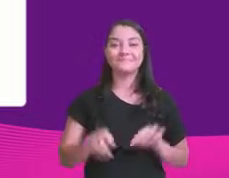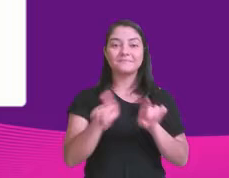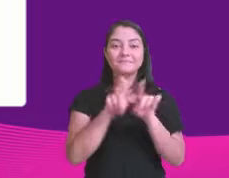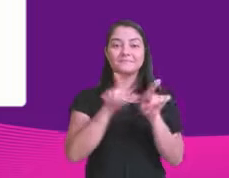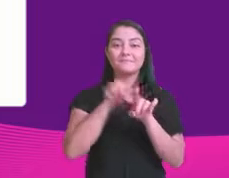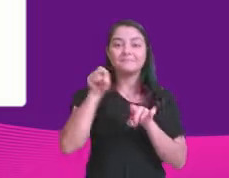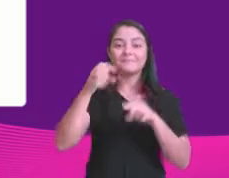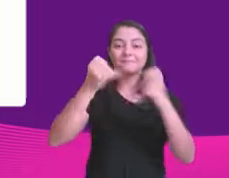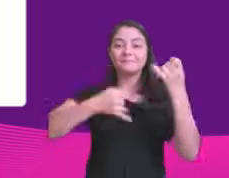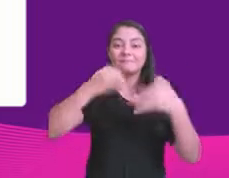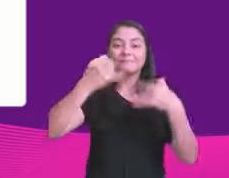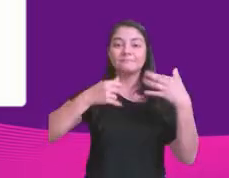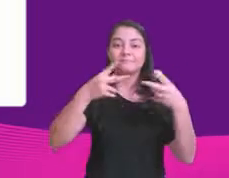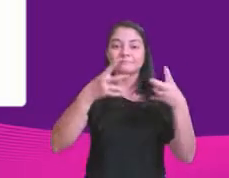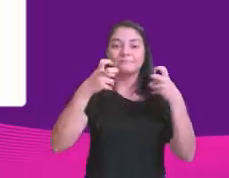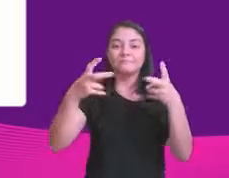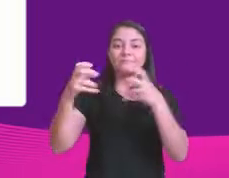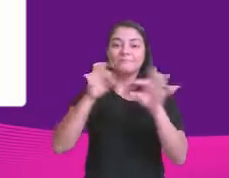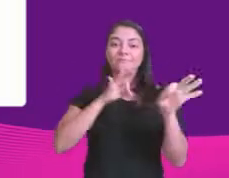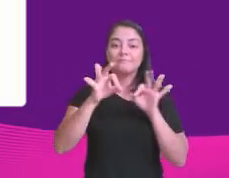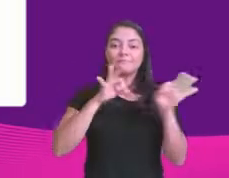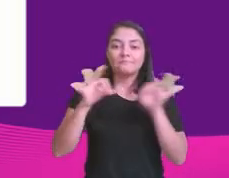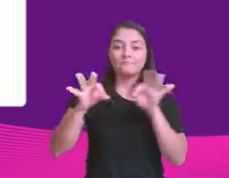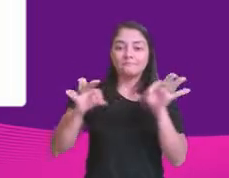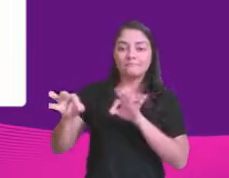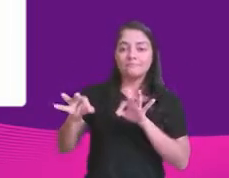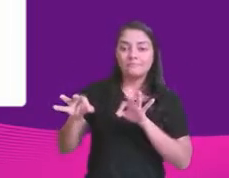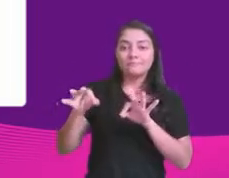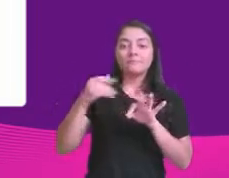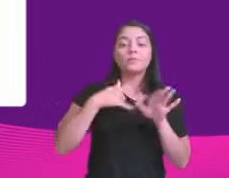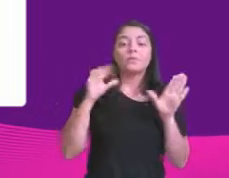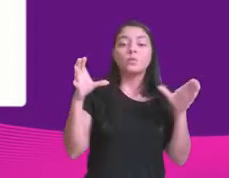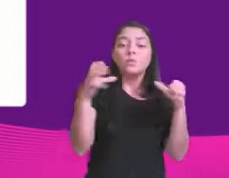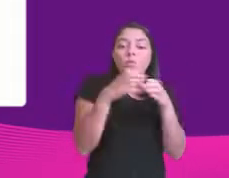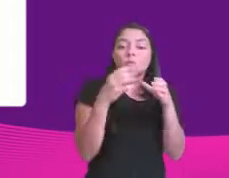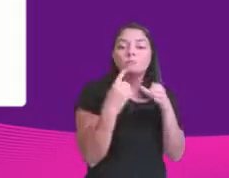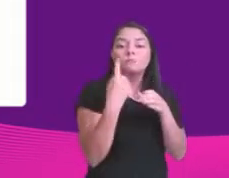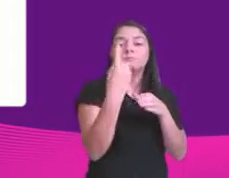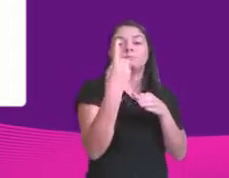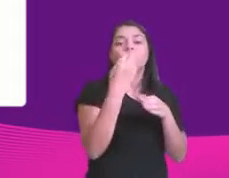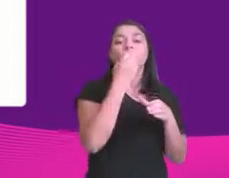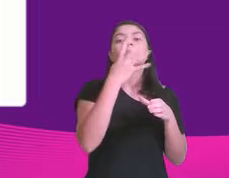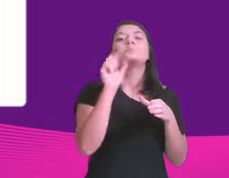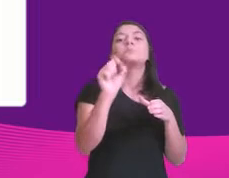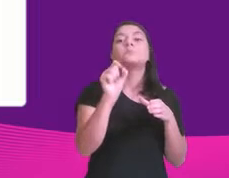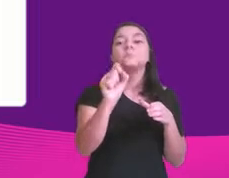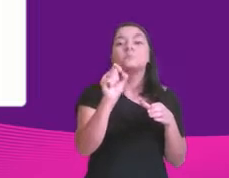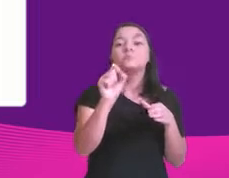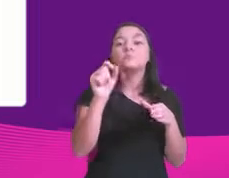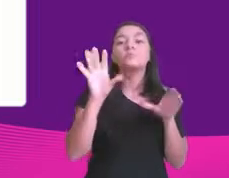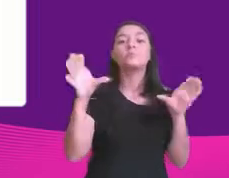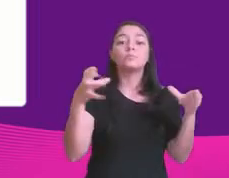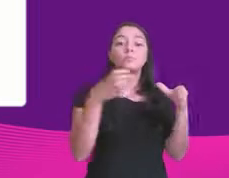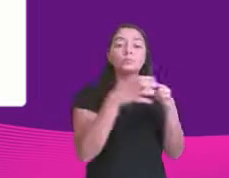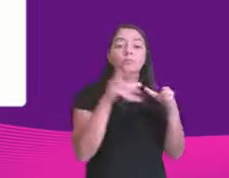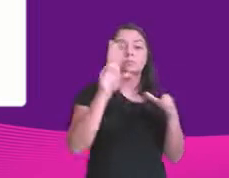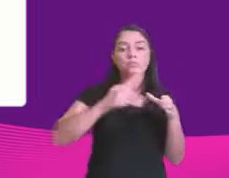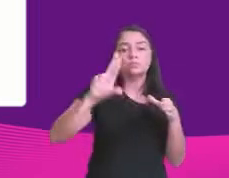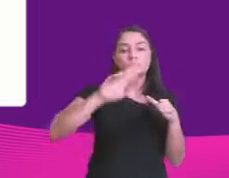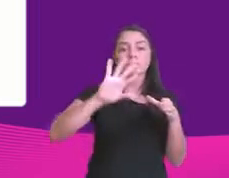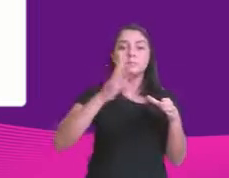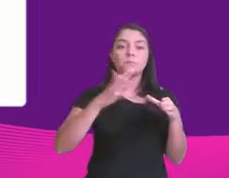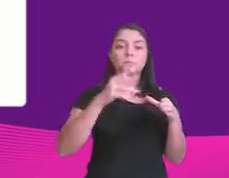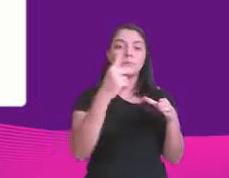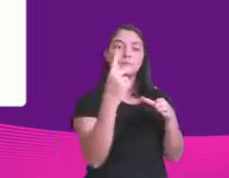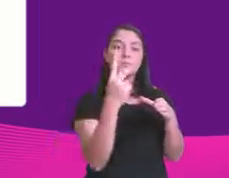foi interessante, mostrou que um grupo específico teve benefício, que foi o grupo de PCI entre 11 e 15, isso ainda está